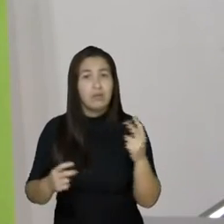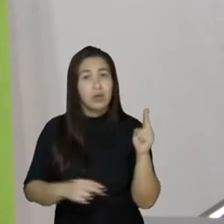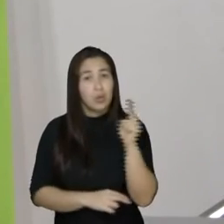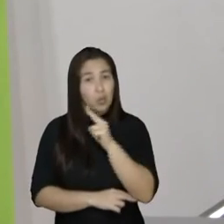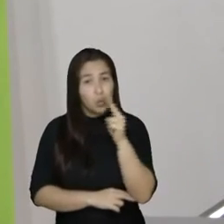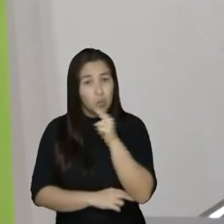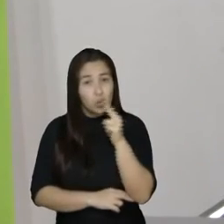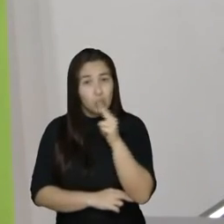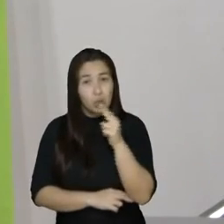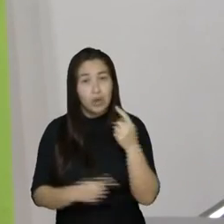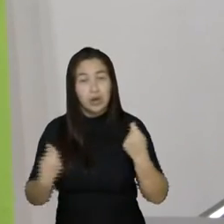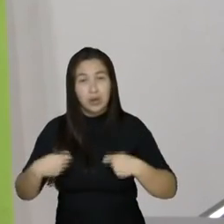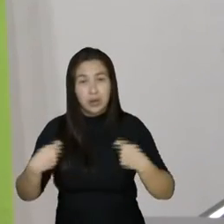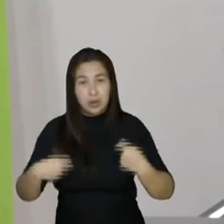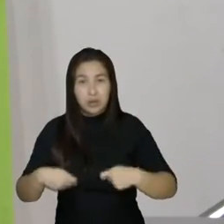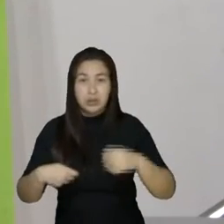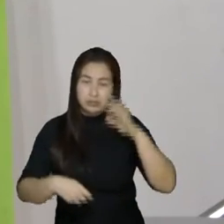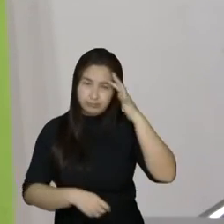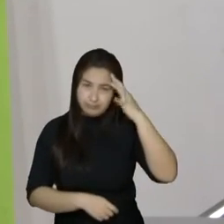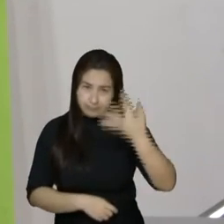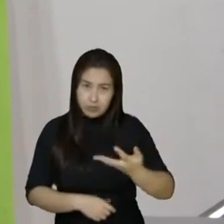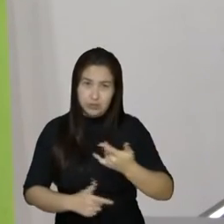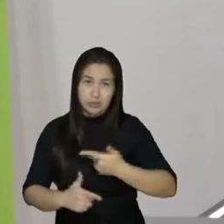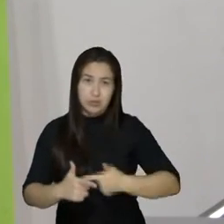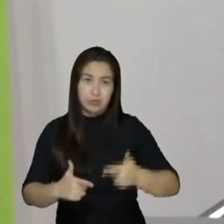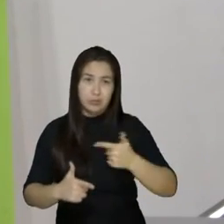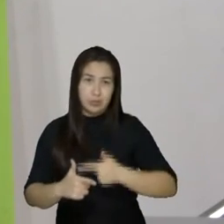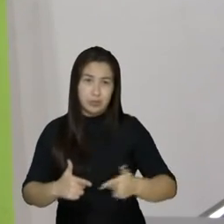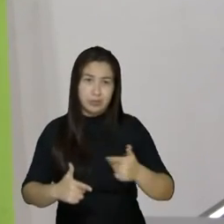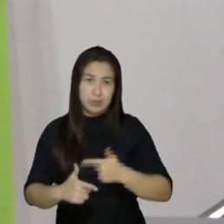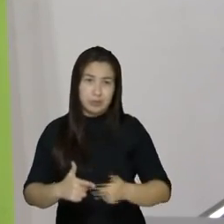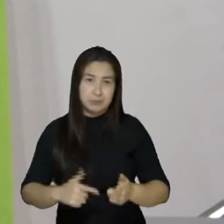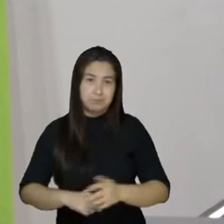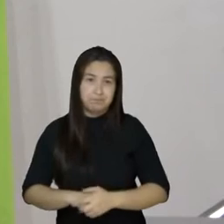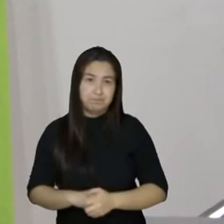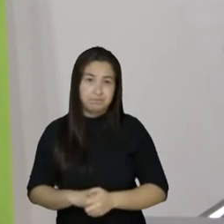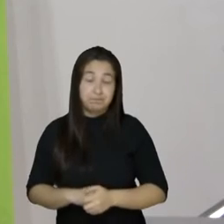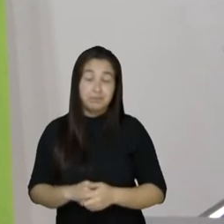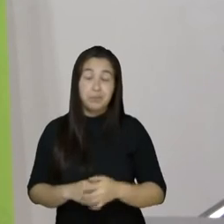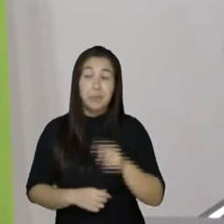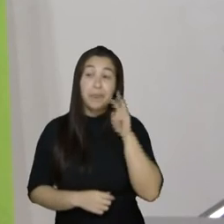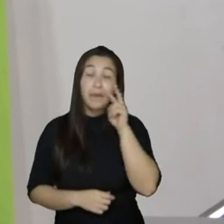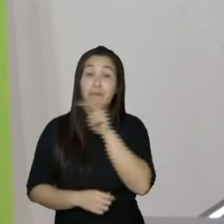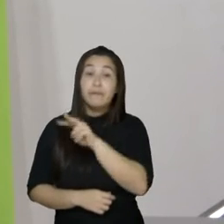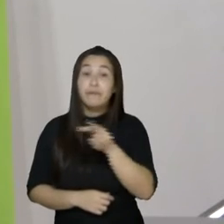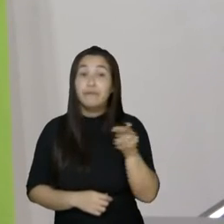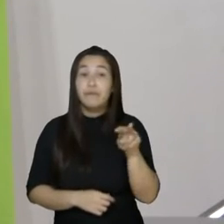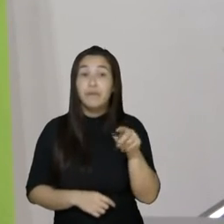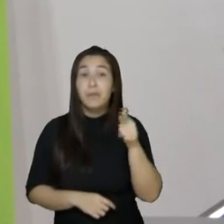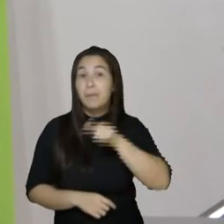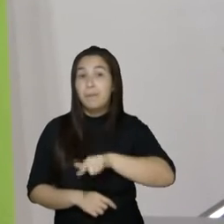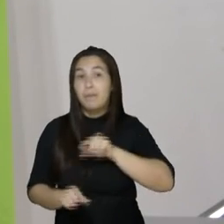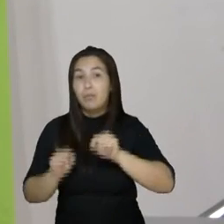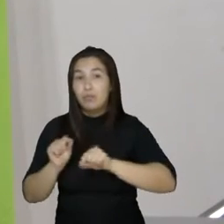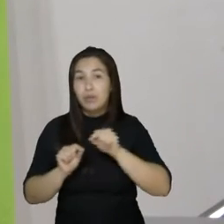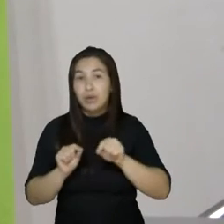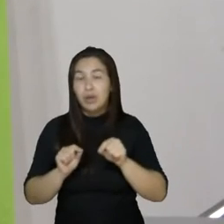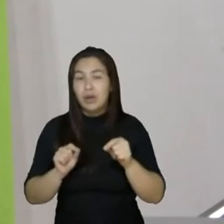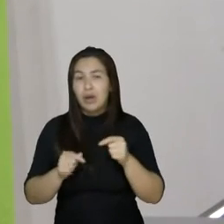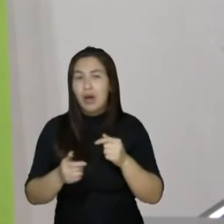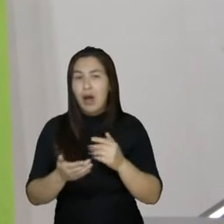de como resolver esse problema. E eu tenho visto aí a